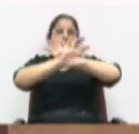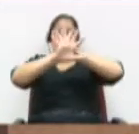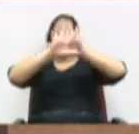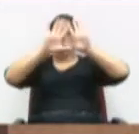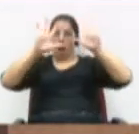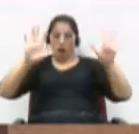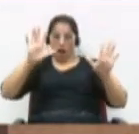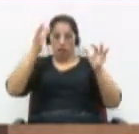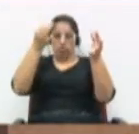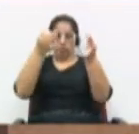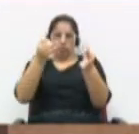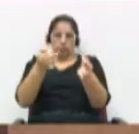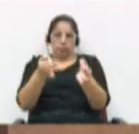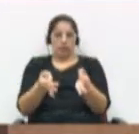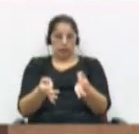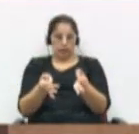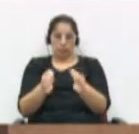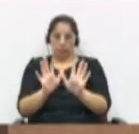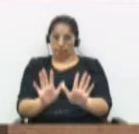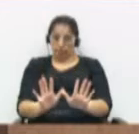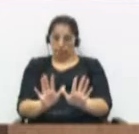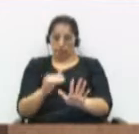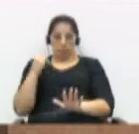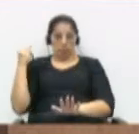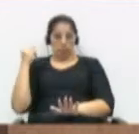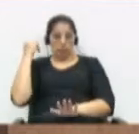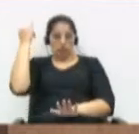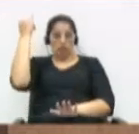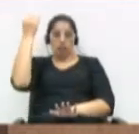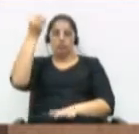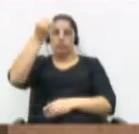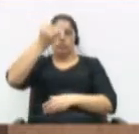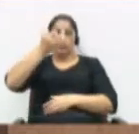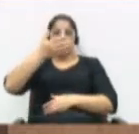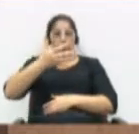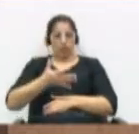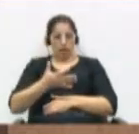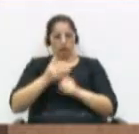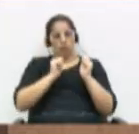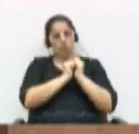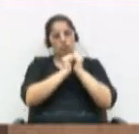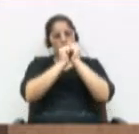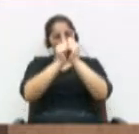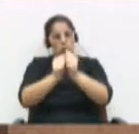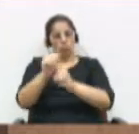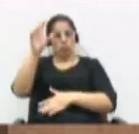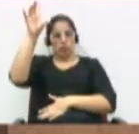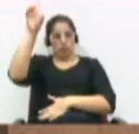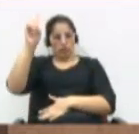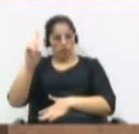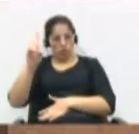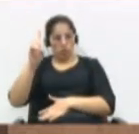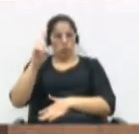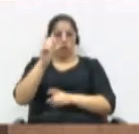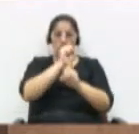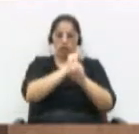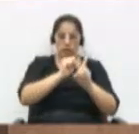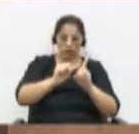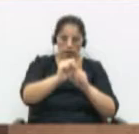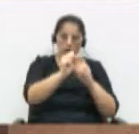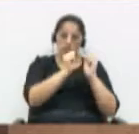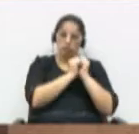limpa. Isso é importante ressaltar. Eu, junto com os meus diretores, minha diretora social está presente